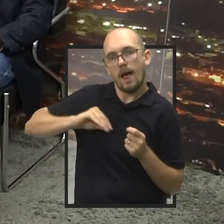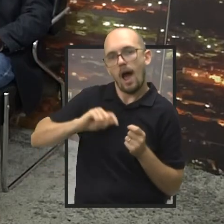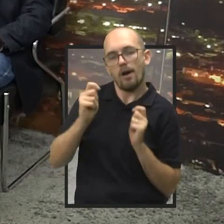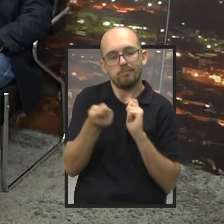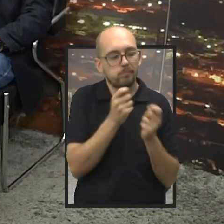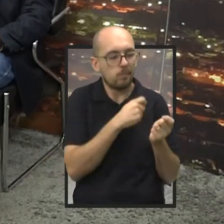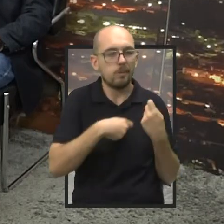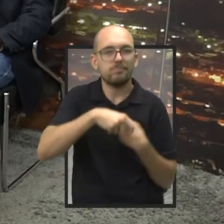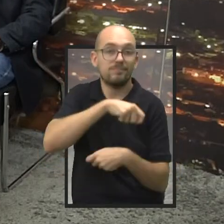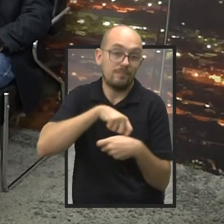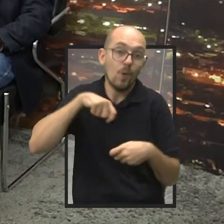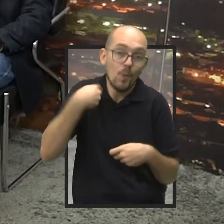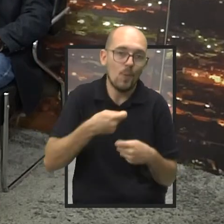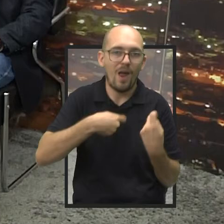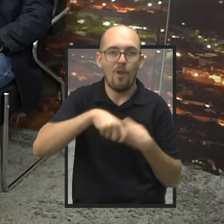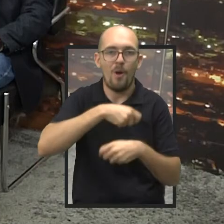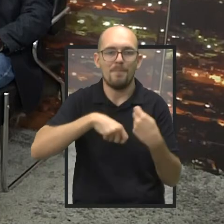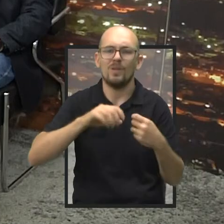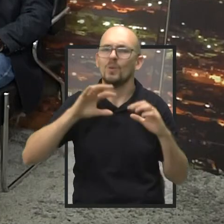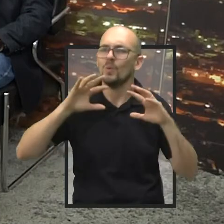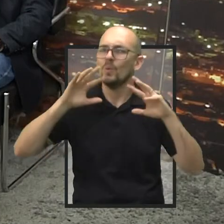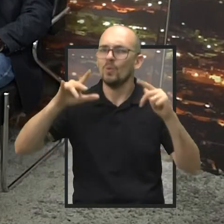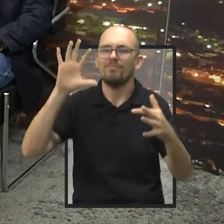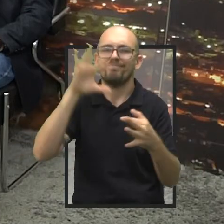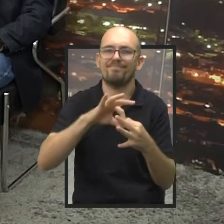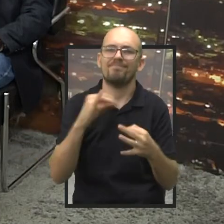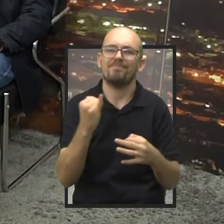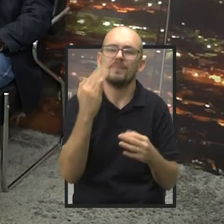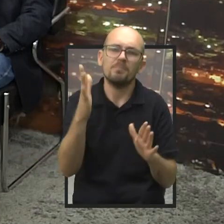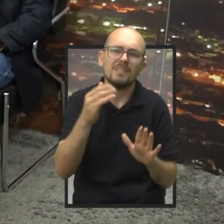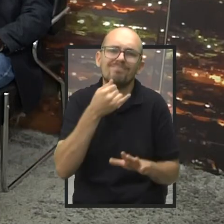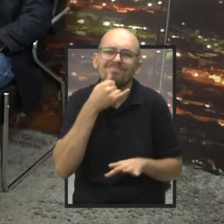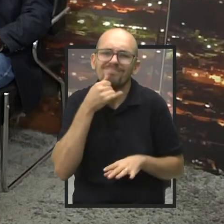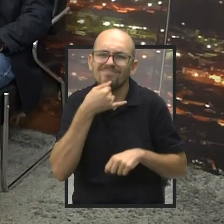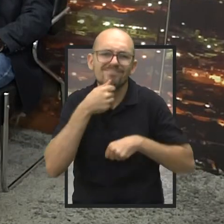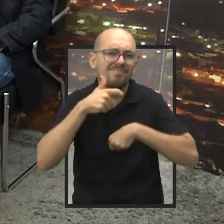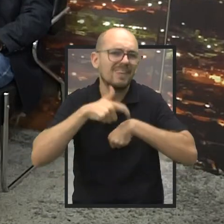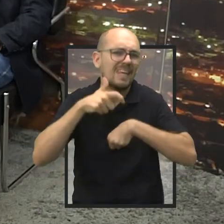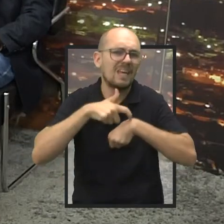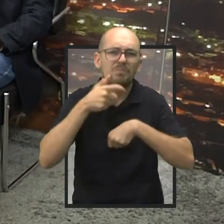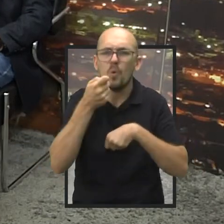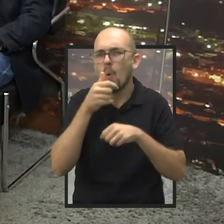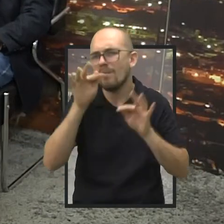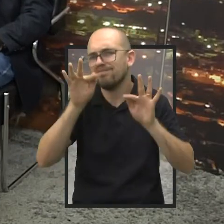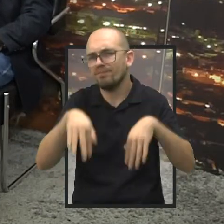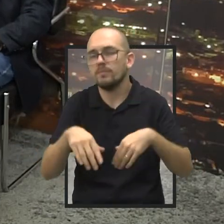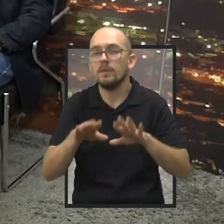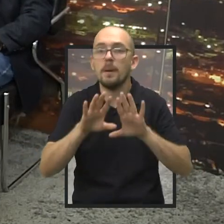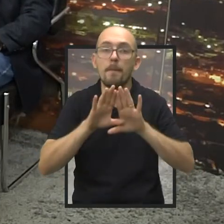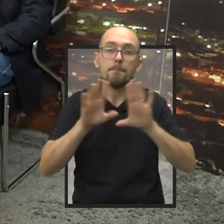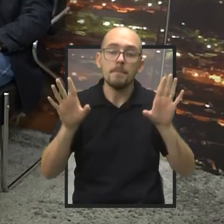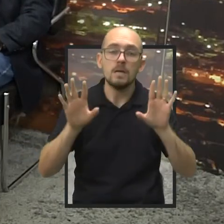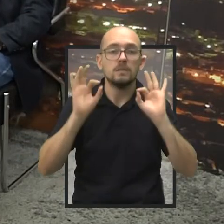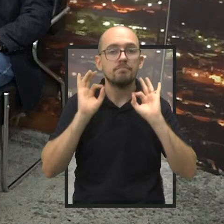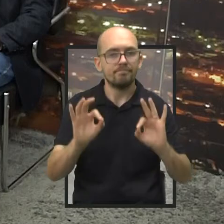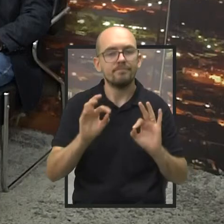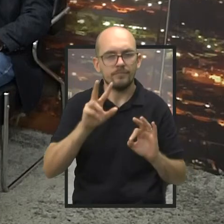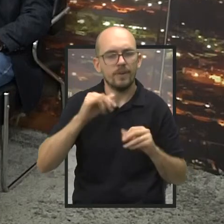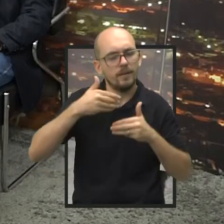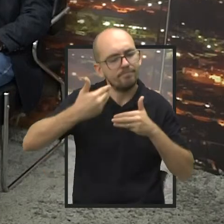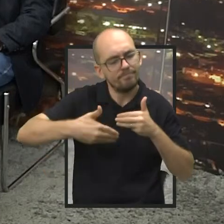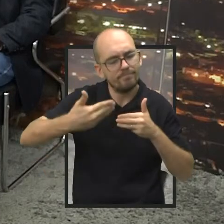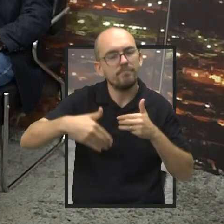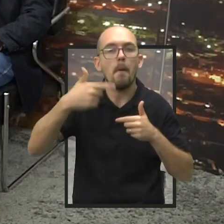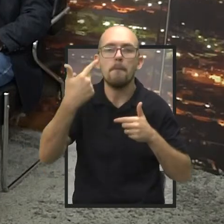Então todos esses assuntos são de suma importância. Infelizmente nosso tempo já está se esgotando, mas com certeza nós abordaremos